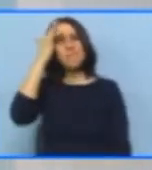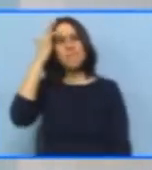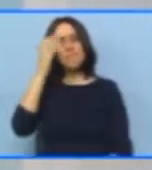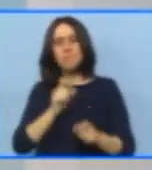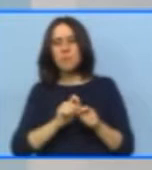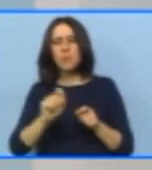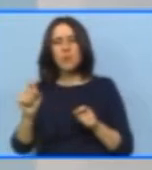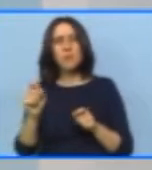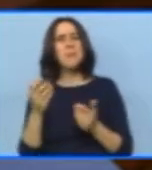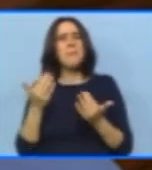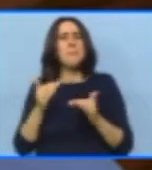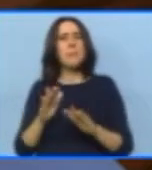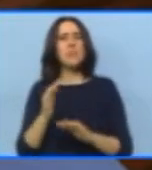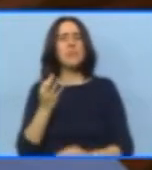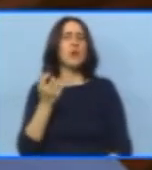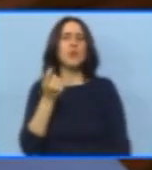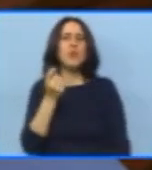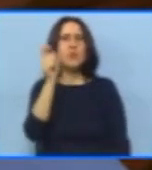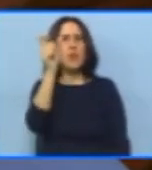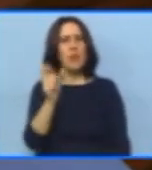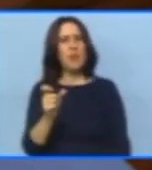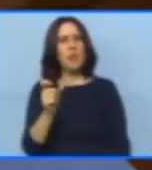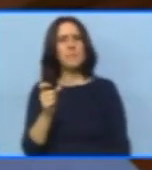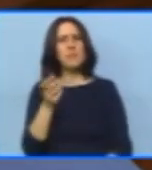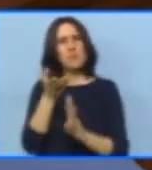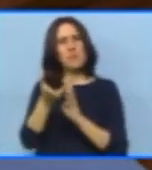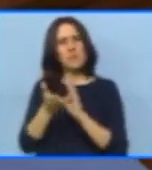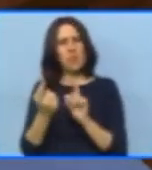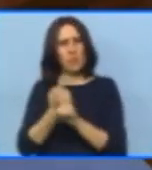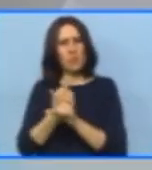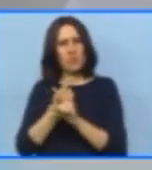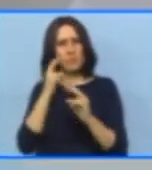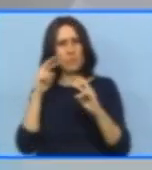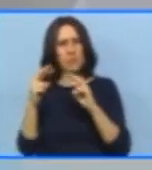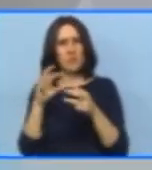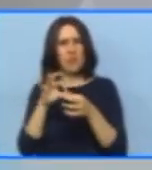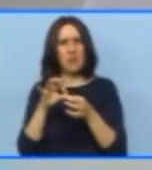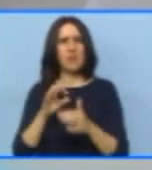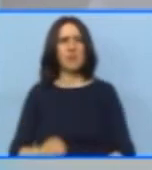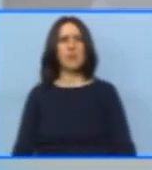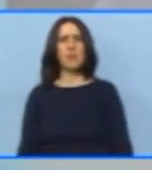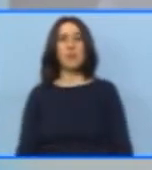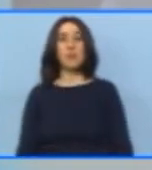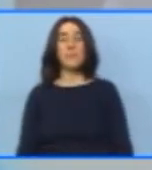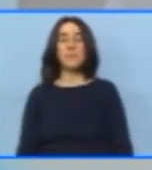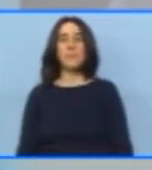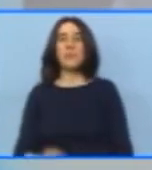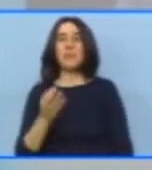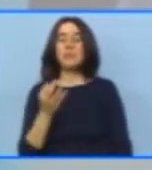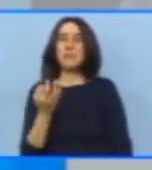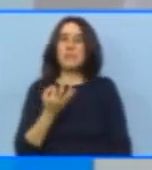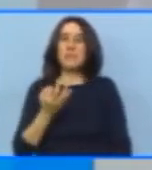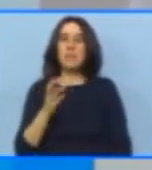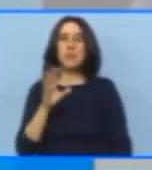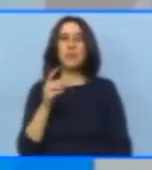pontificado, mas acaba por ser um bocadinho uma perspectiva transversal também das coisas. Sim, deixa-me só ir um pouco atrás